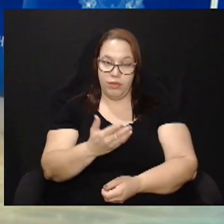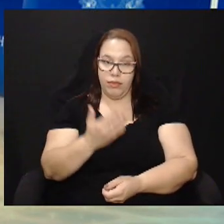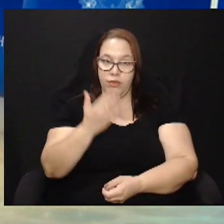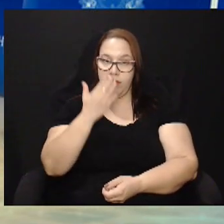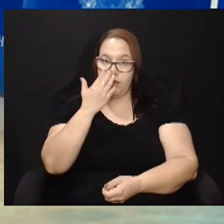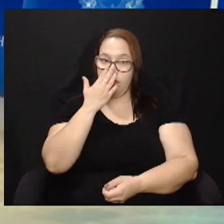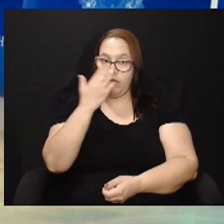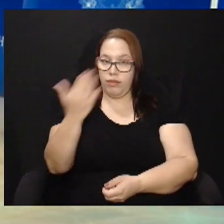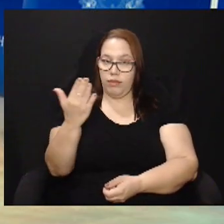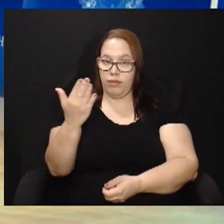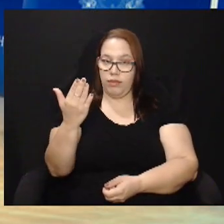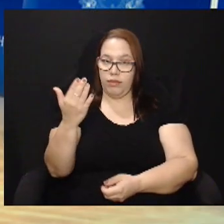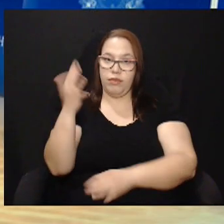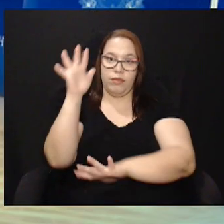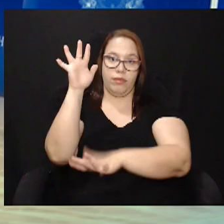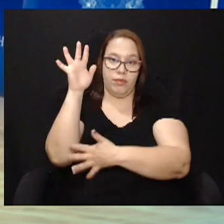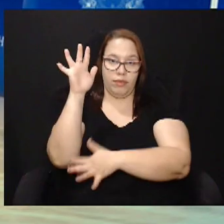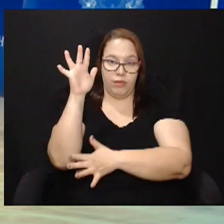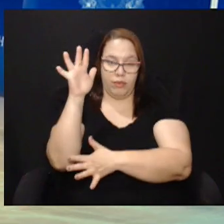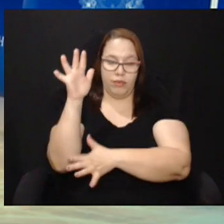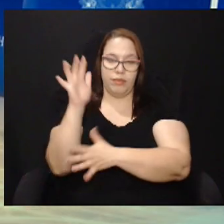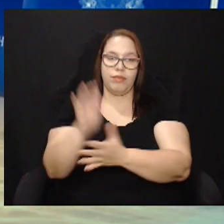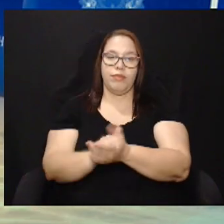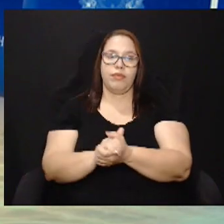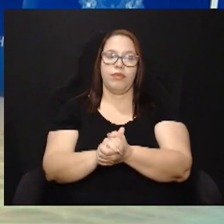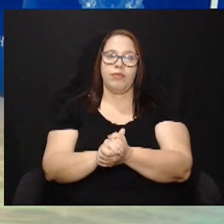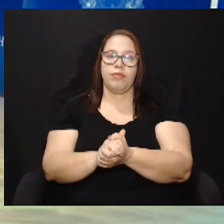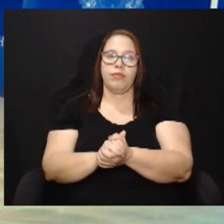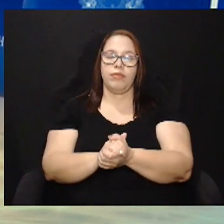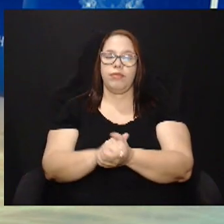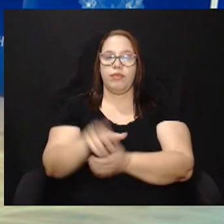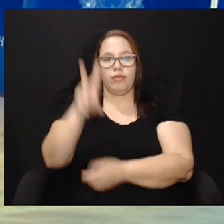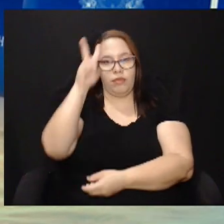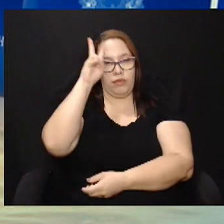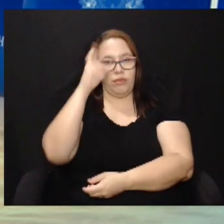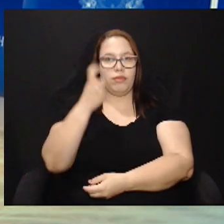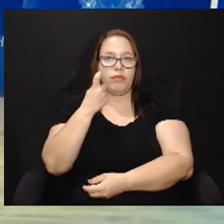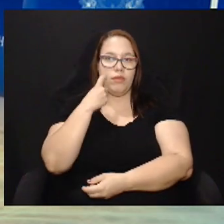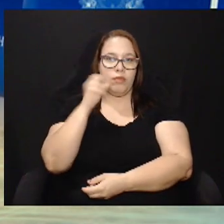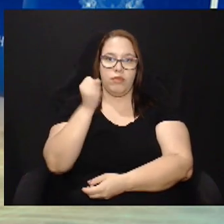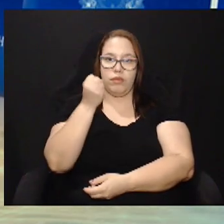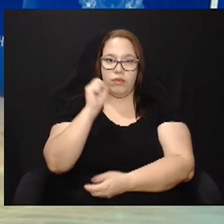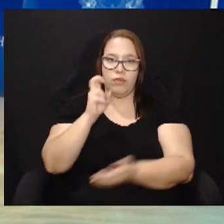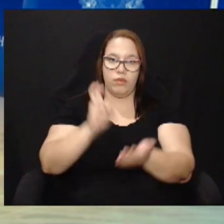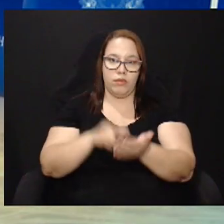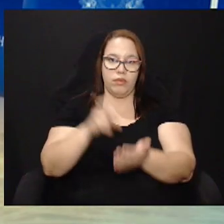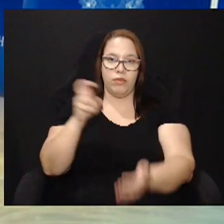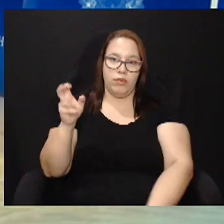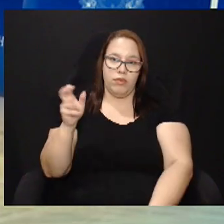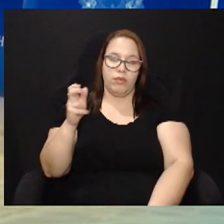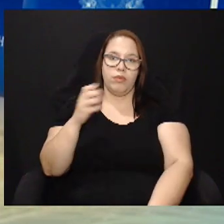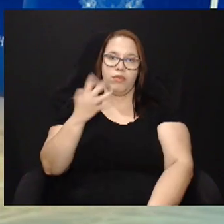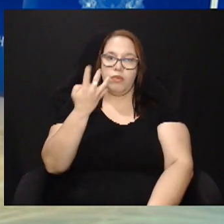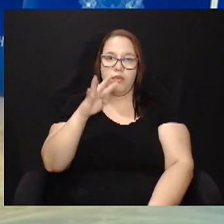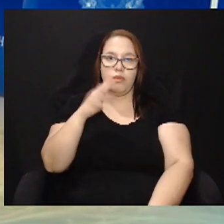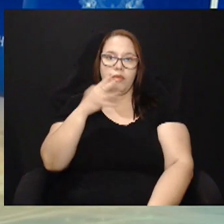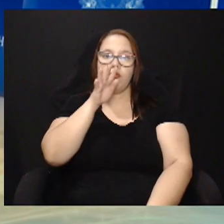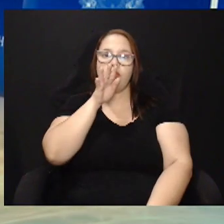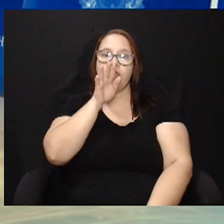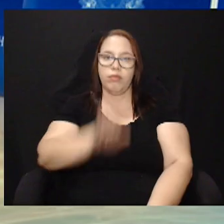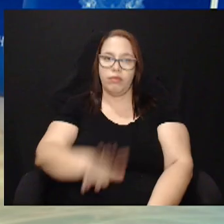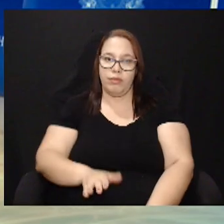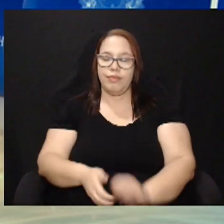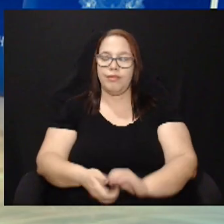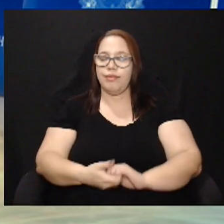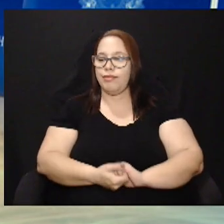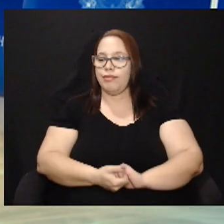902, em frente à Praça da Concórdia, de segunda a sexta-feira, das 8h da manhã às 4h da tarde.